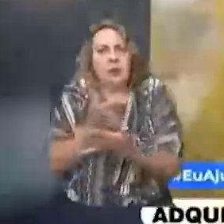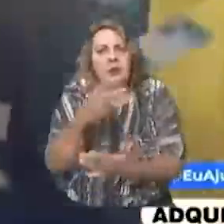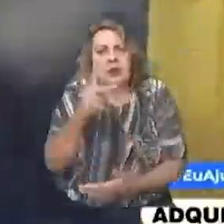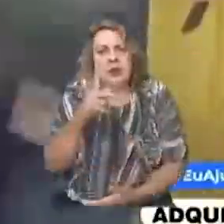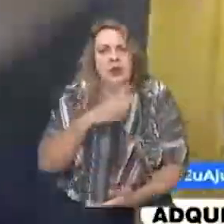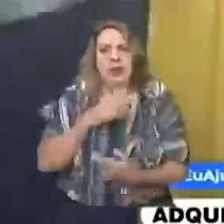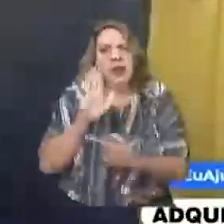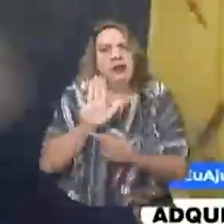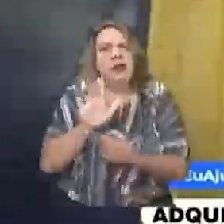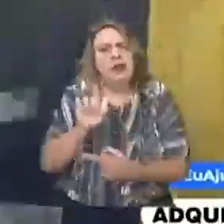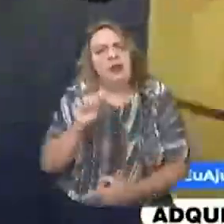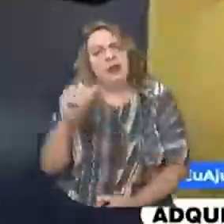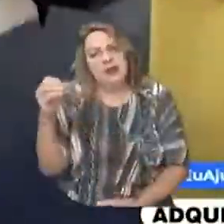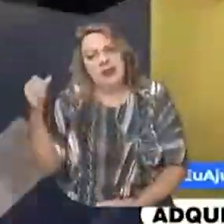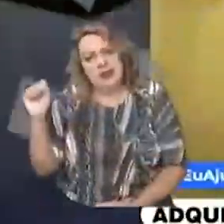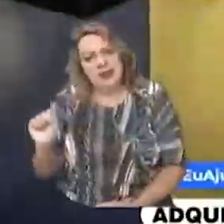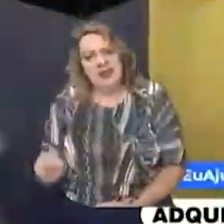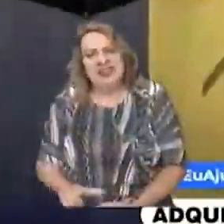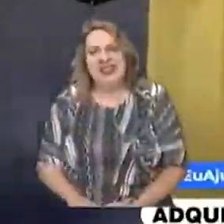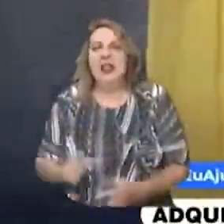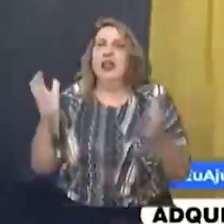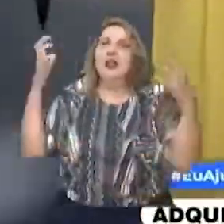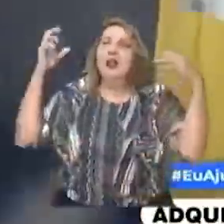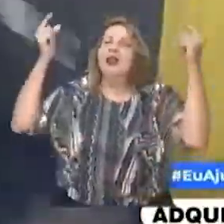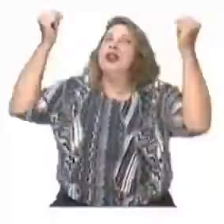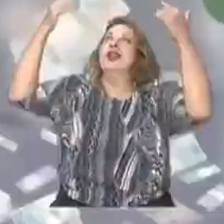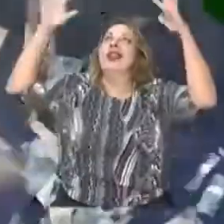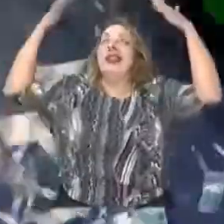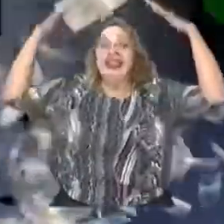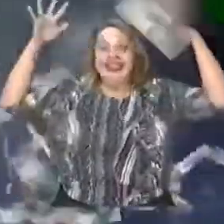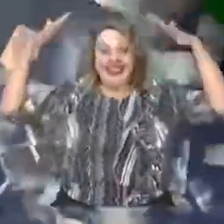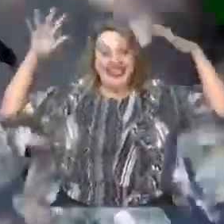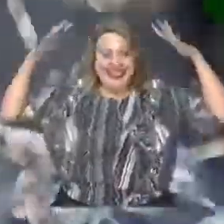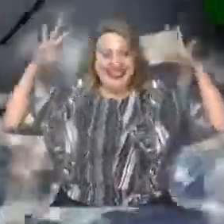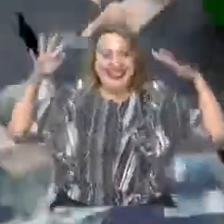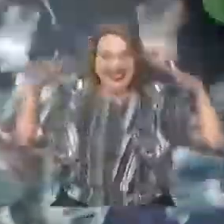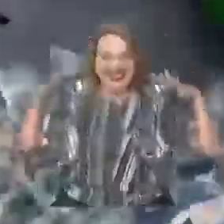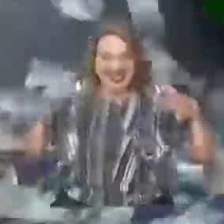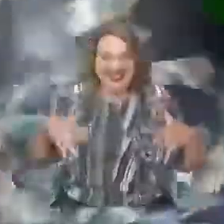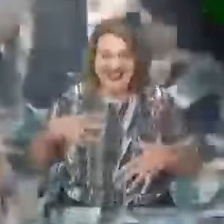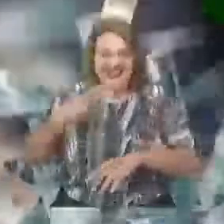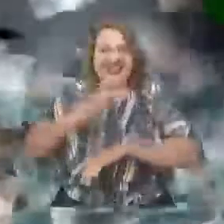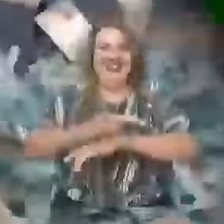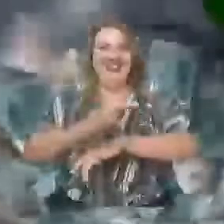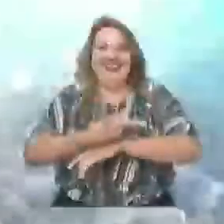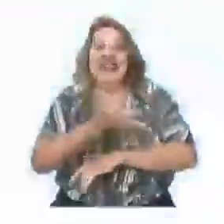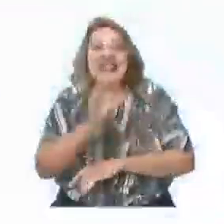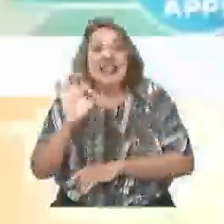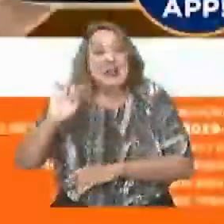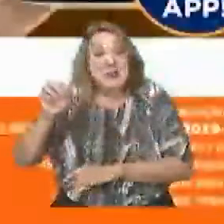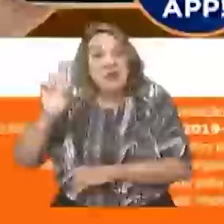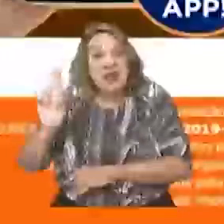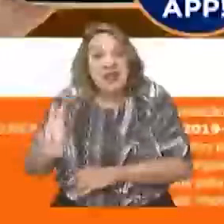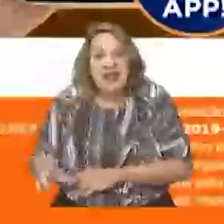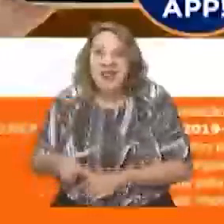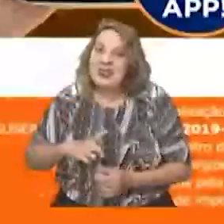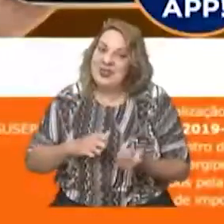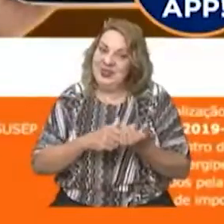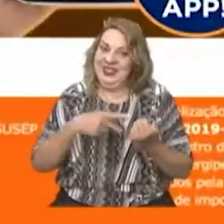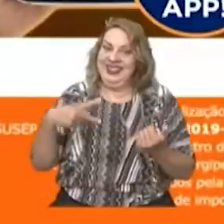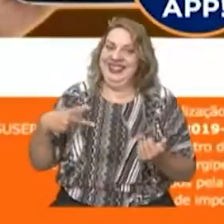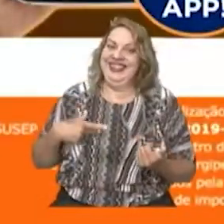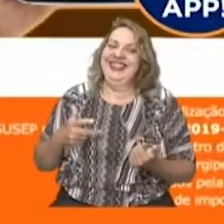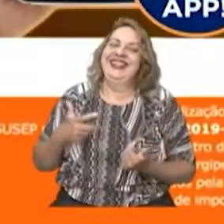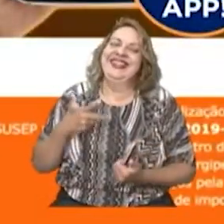seu e ajude as ações do GAC Sergipe. Tá chovendo din-din no Caju Cap. Só no quarto prêmio são 100 mil em dinheiro. Caju